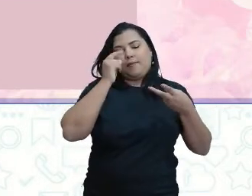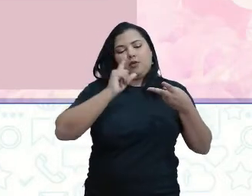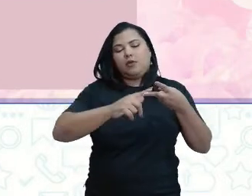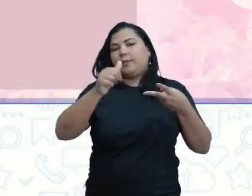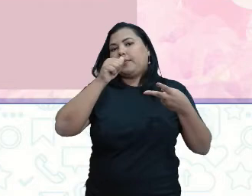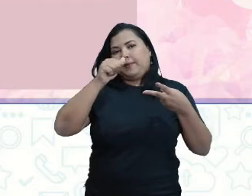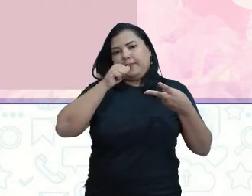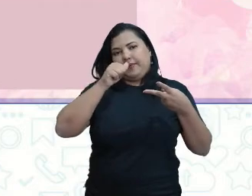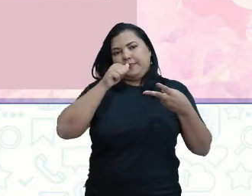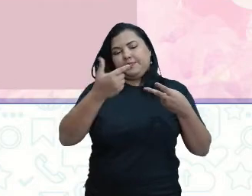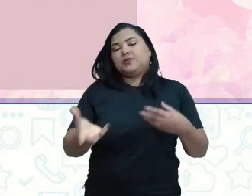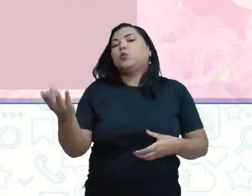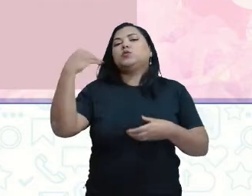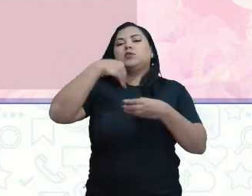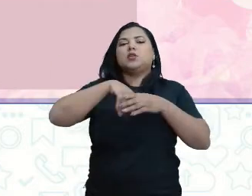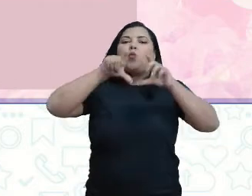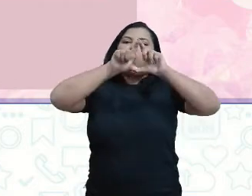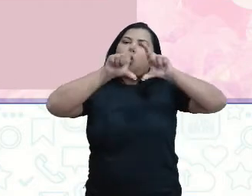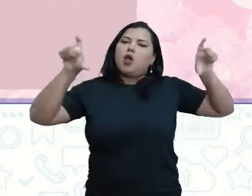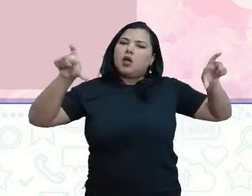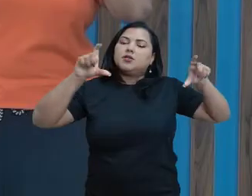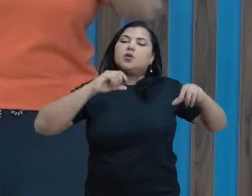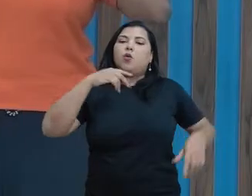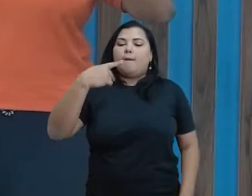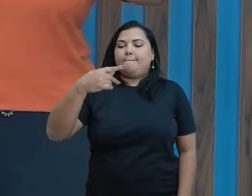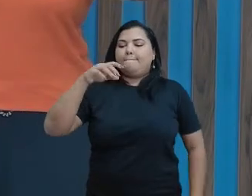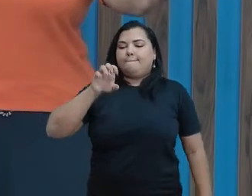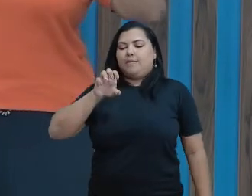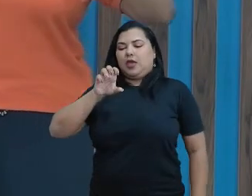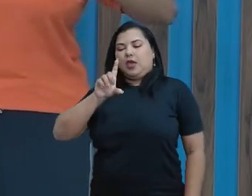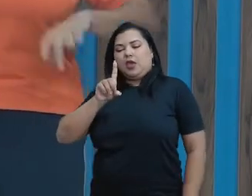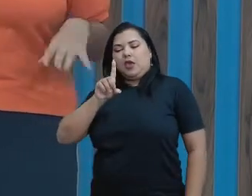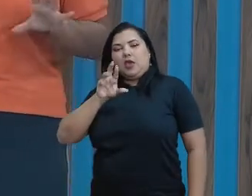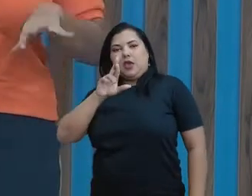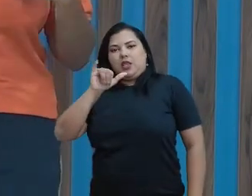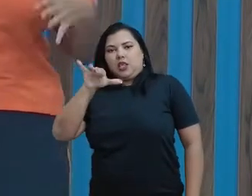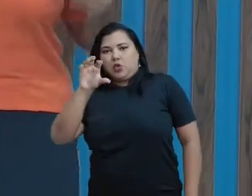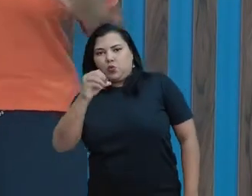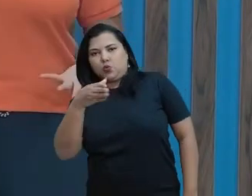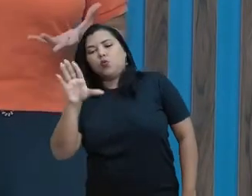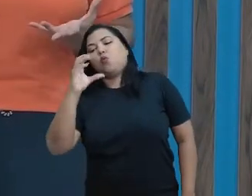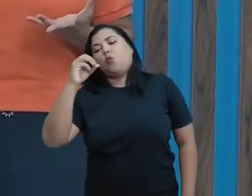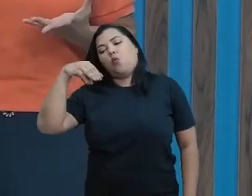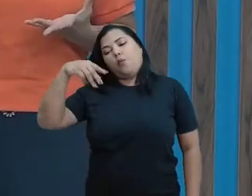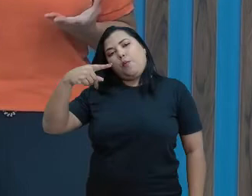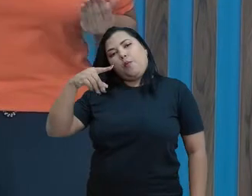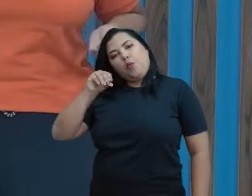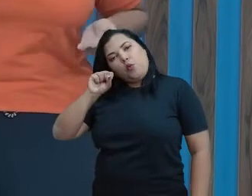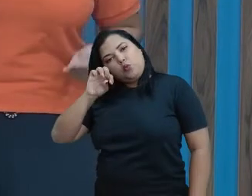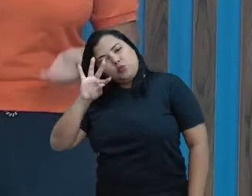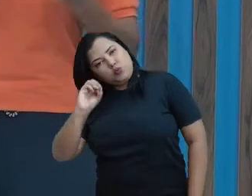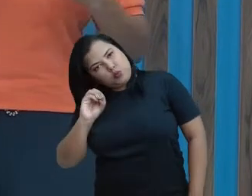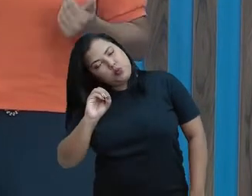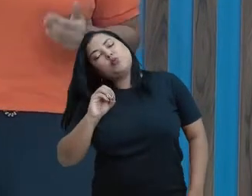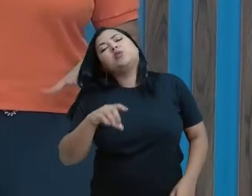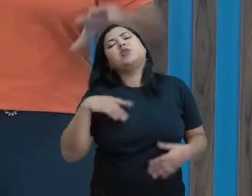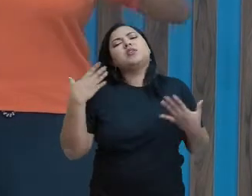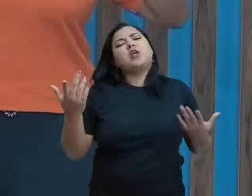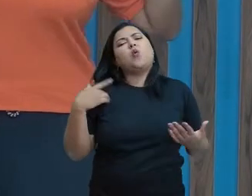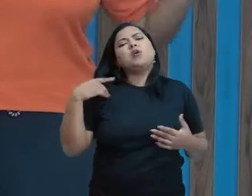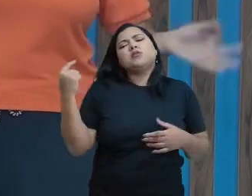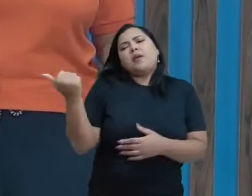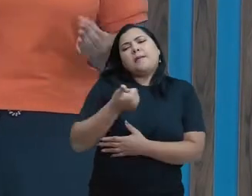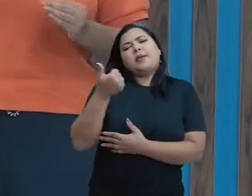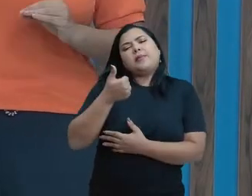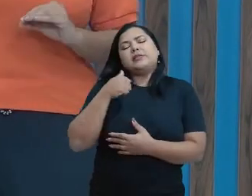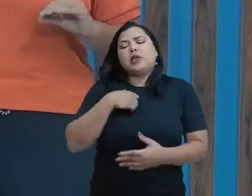tem o quê? Uma oração, um período composto, né? A gente tem um período composto. E esse primeiro período composto,